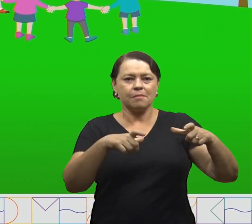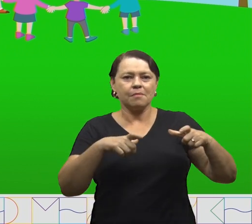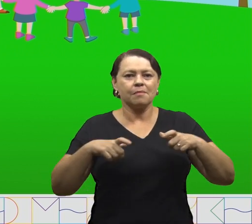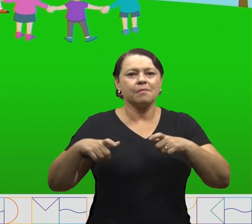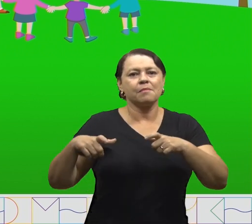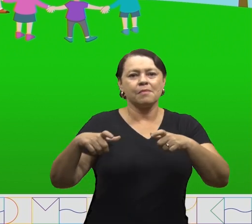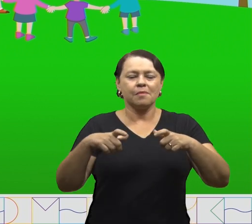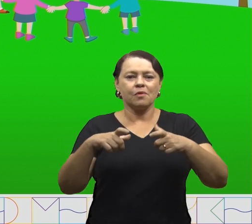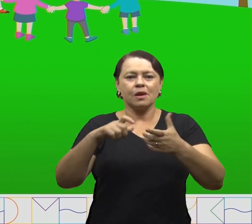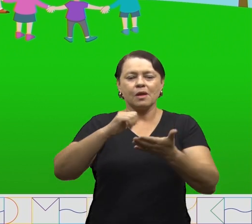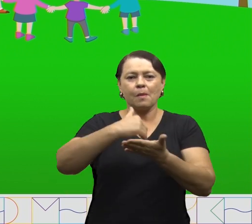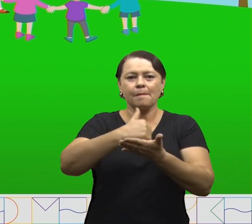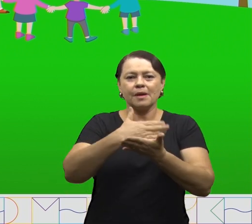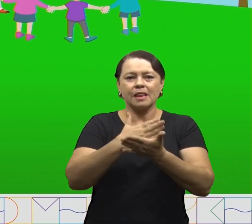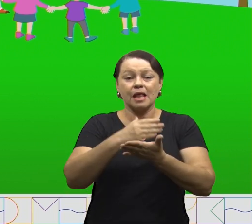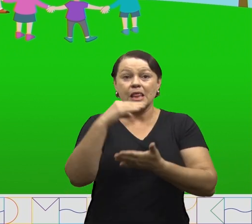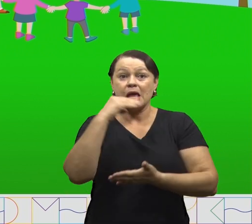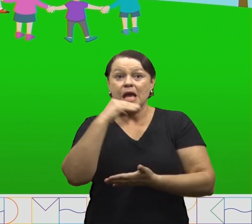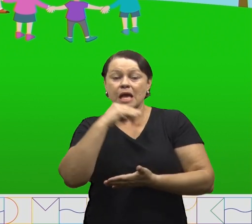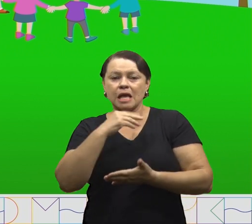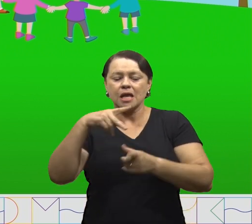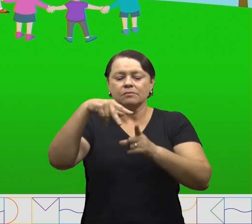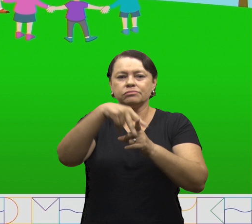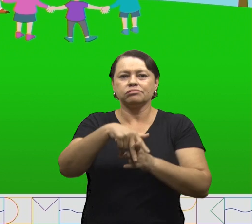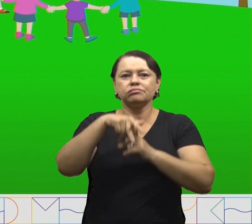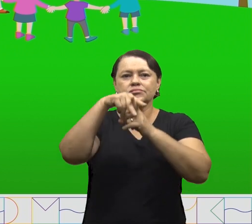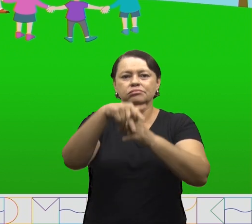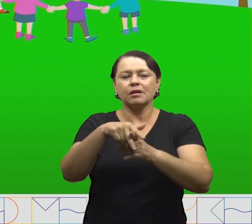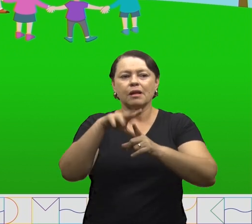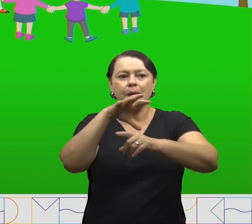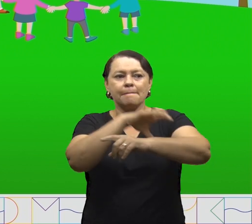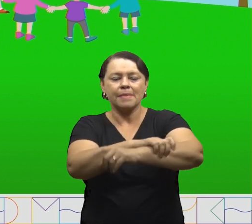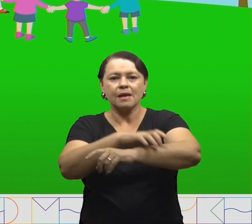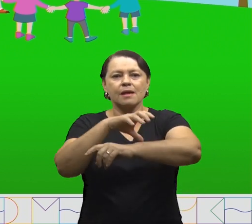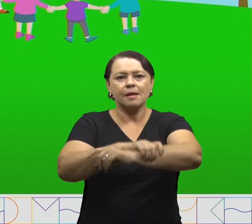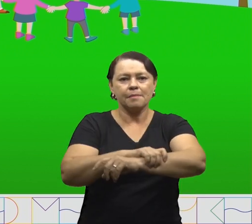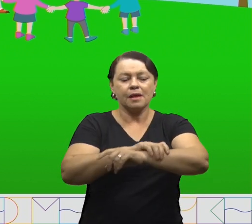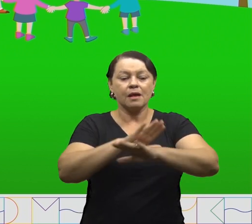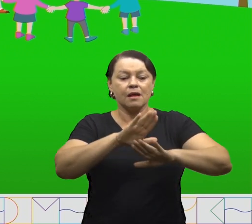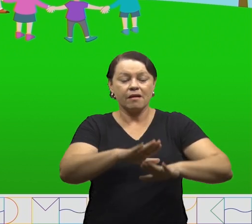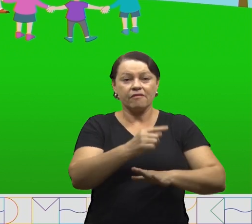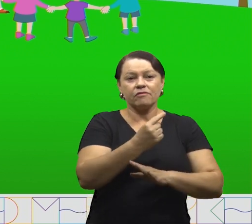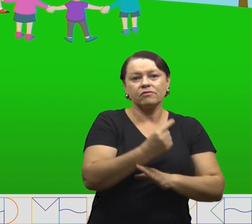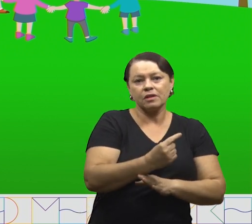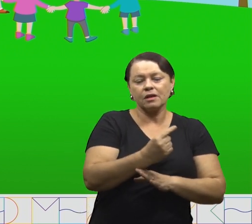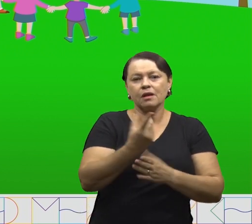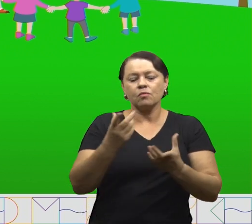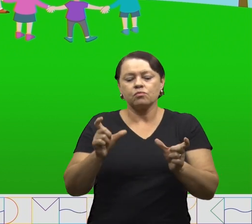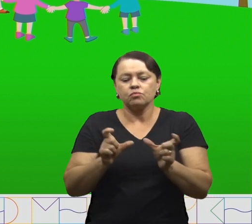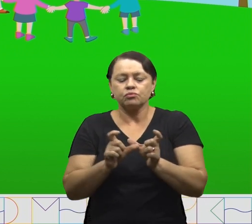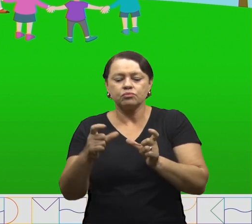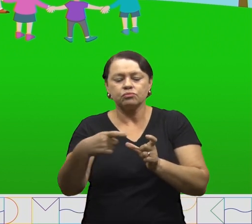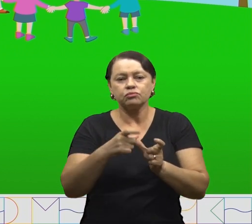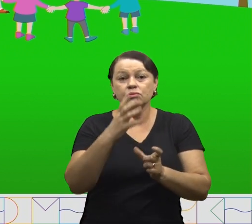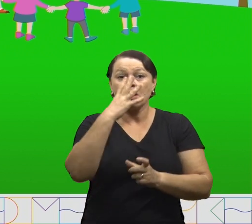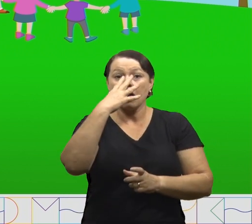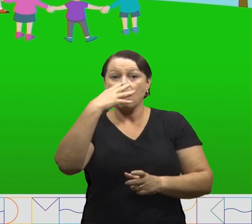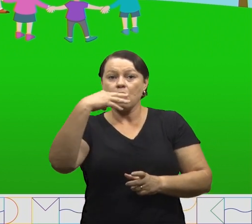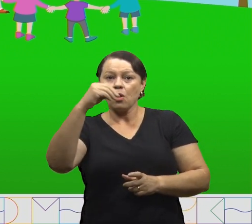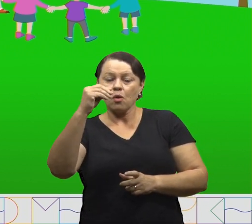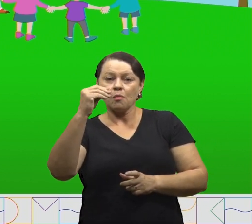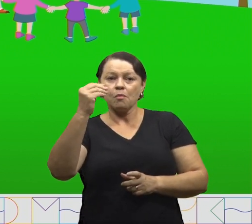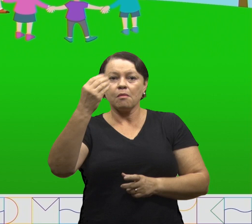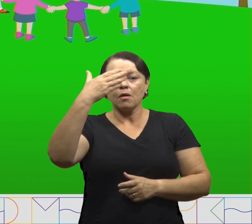quente, cavalinho e pega-pega. Resta um, quebra-cabeça, lobo